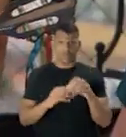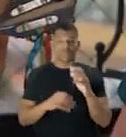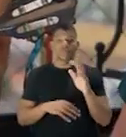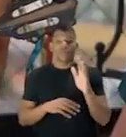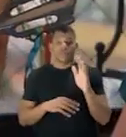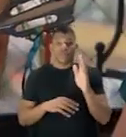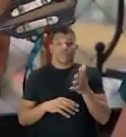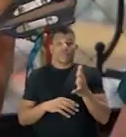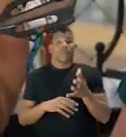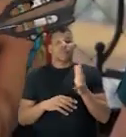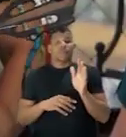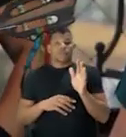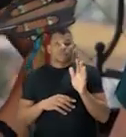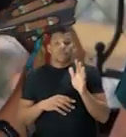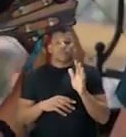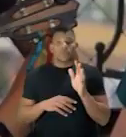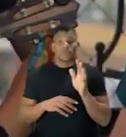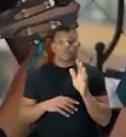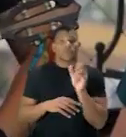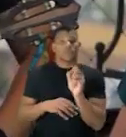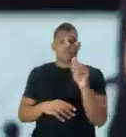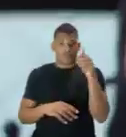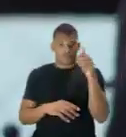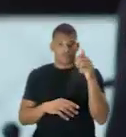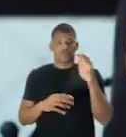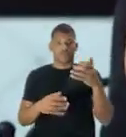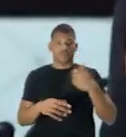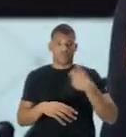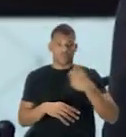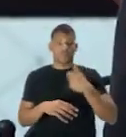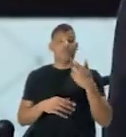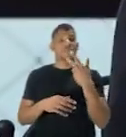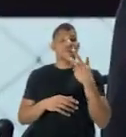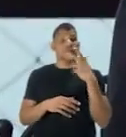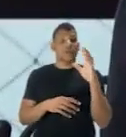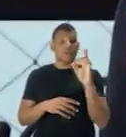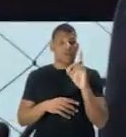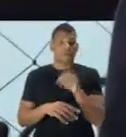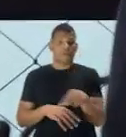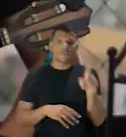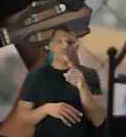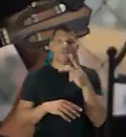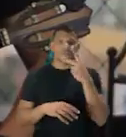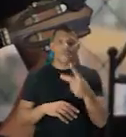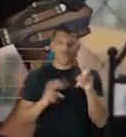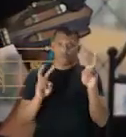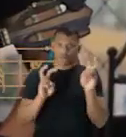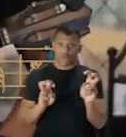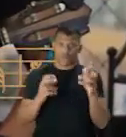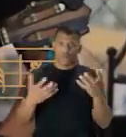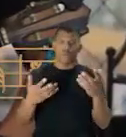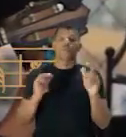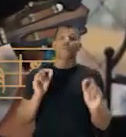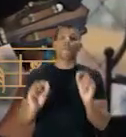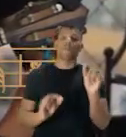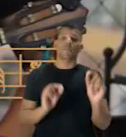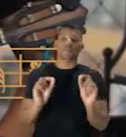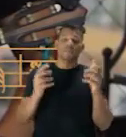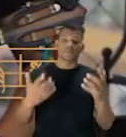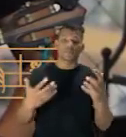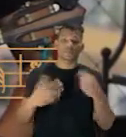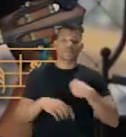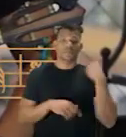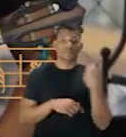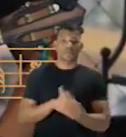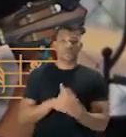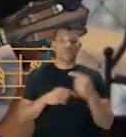41. Já tem 81 hoje, o malandro já está com 81. Me fale desse disco de vocês aqui. Fala aí, Dudu. Isso aí foi o seguinte, Ulisses,